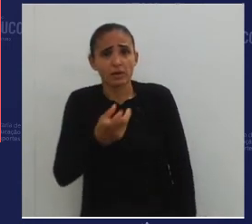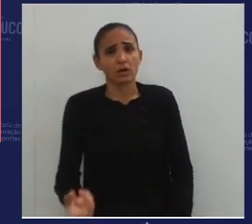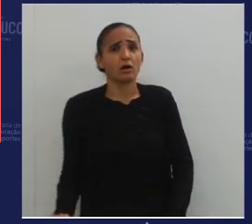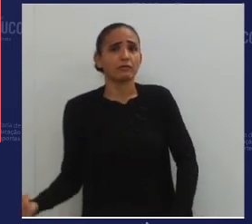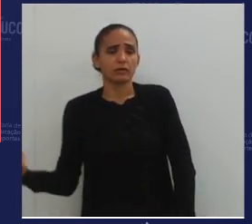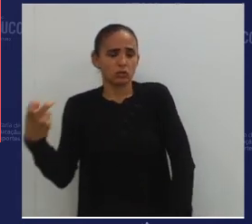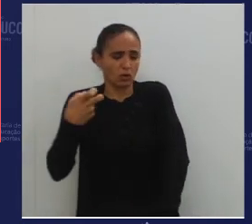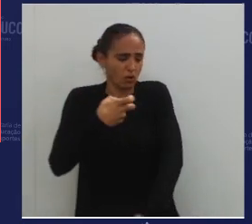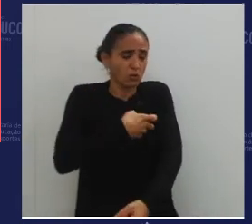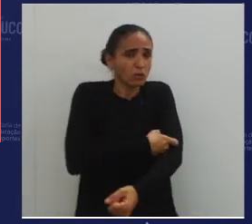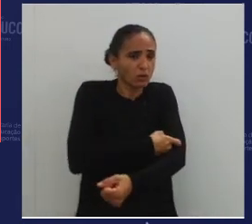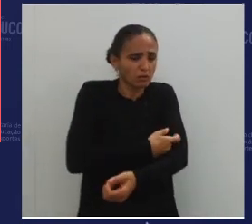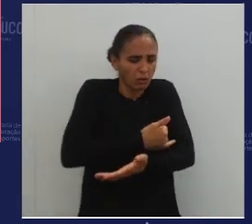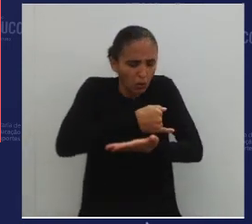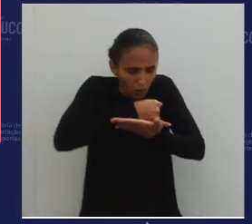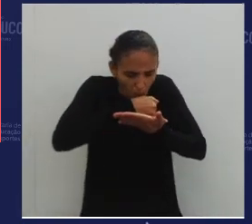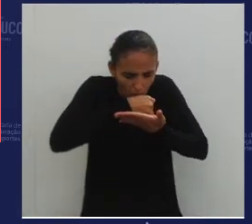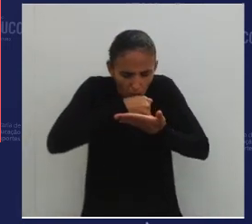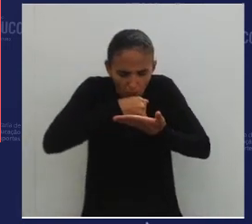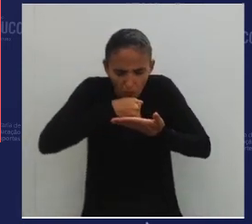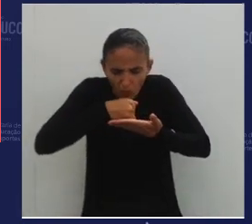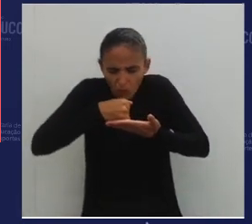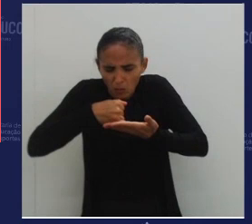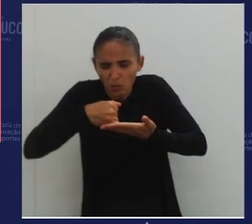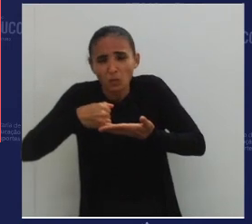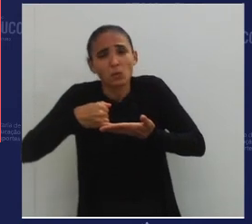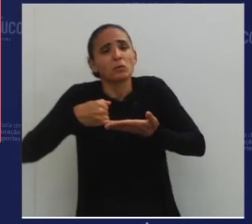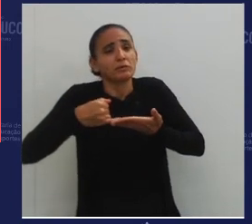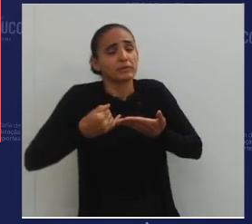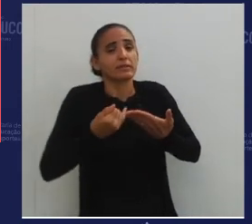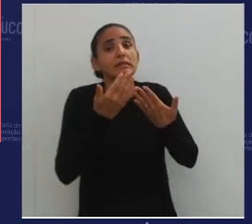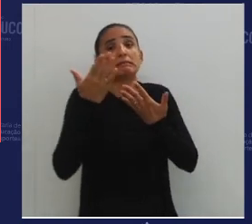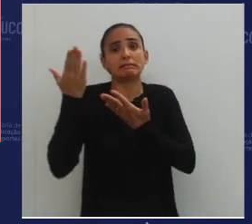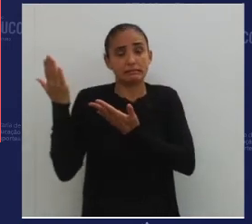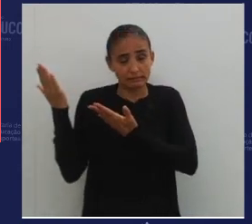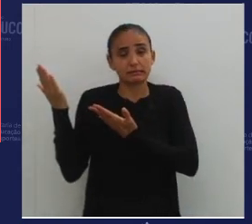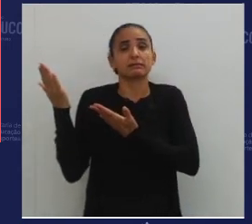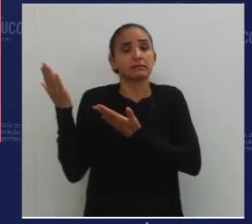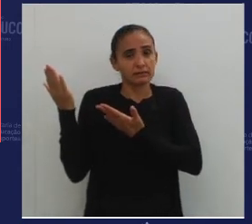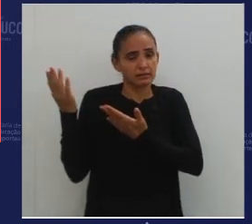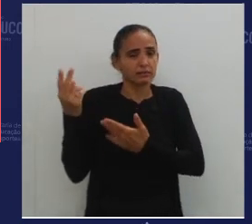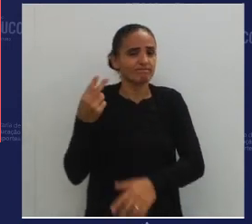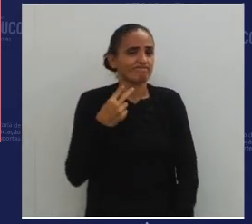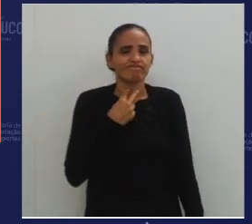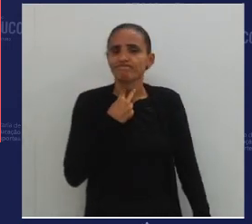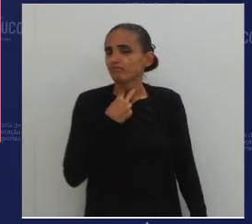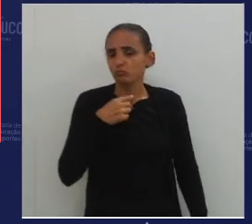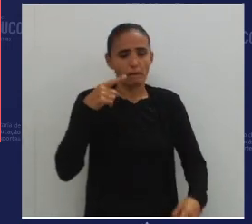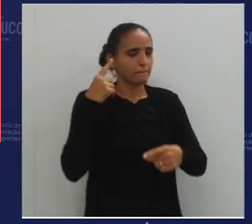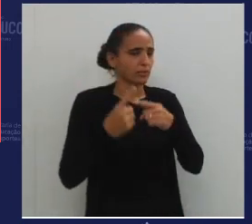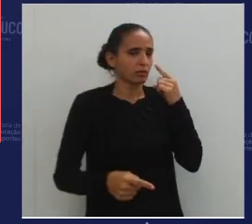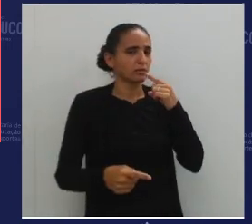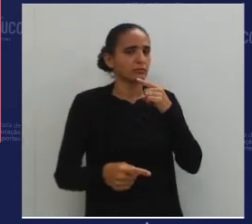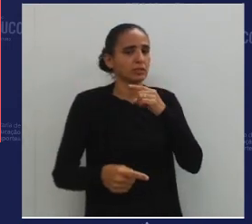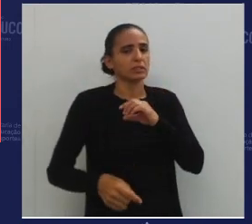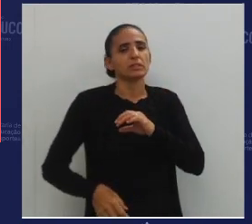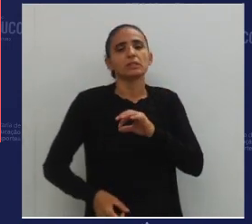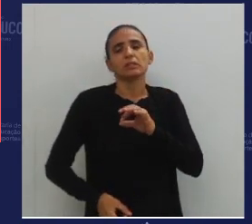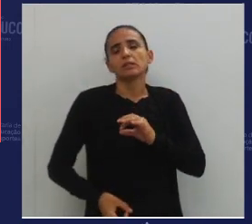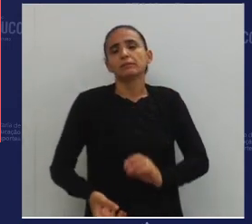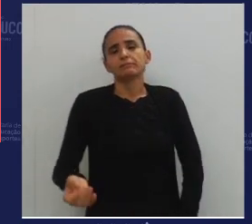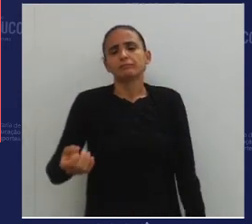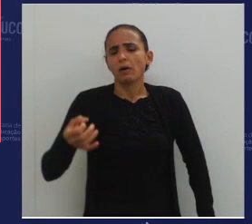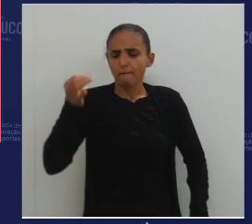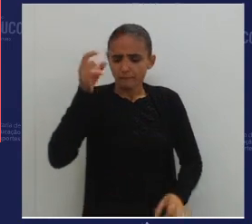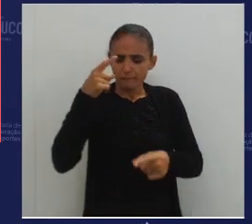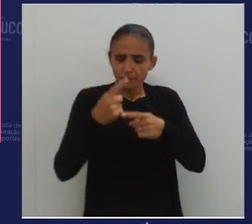da heroína, do crack, da cocaína. Essas drogas aí, elas são proibidas pela